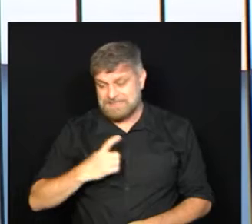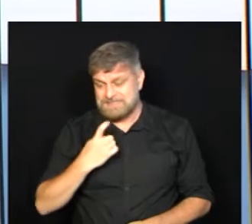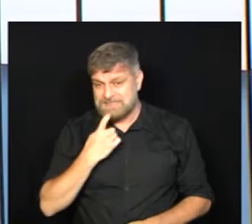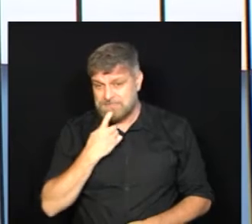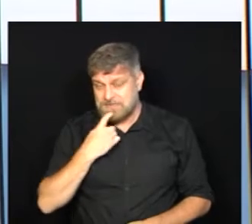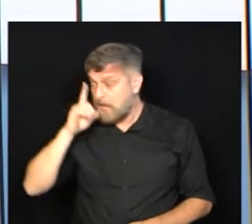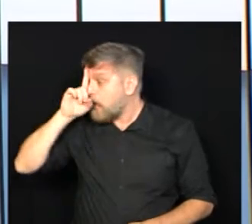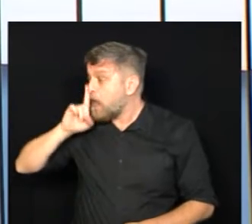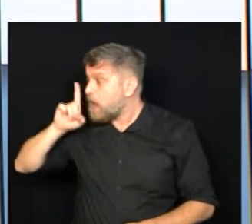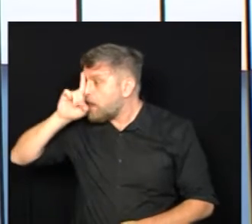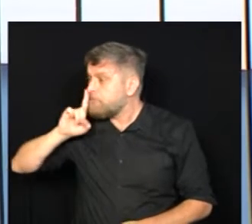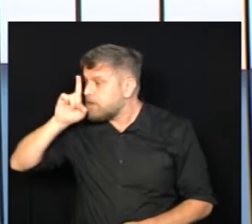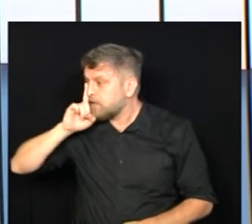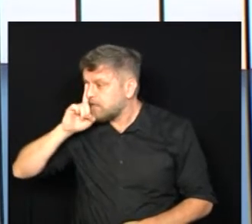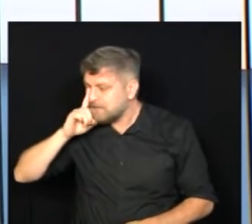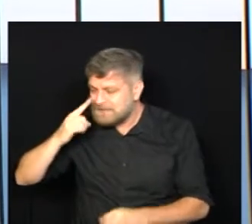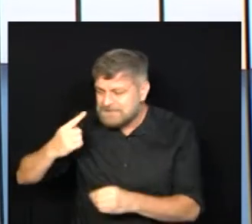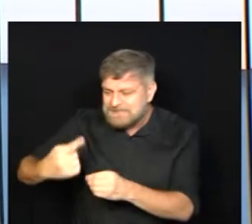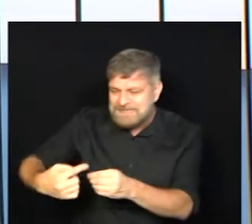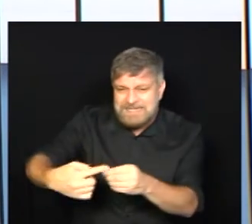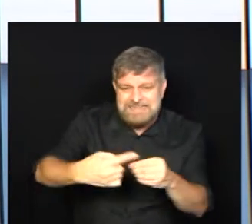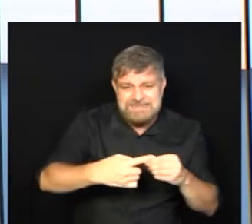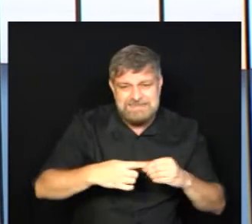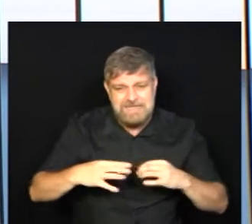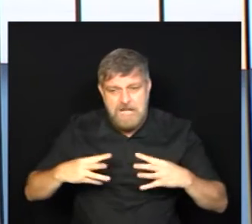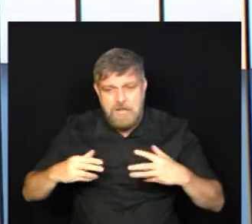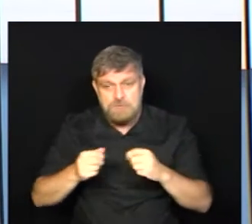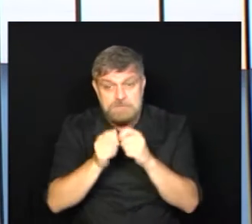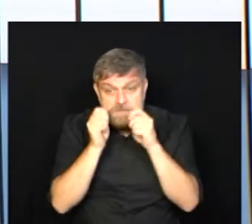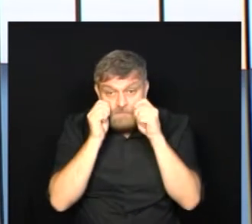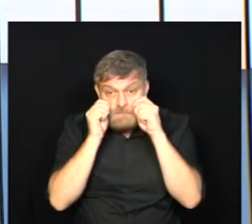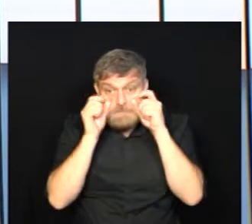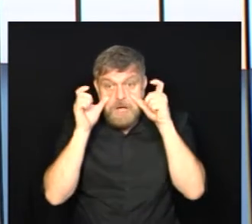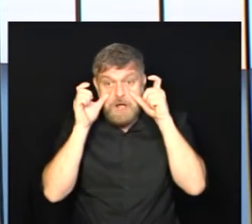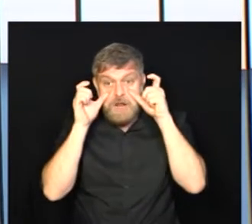preciso que todos os municípios estejam em alerta.